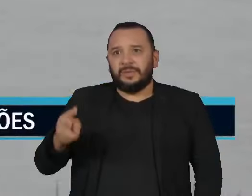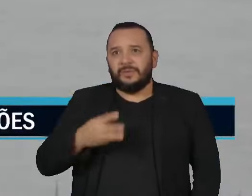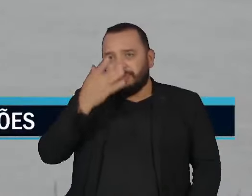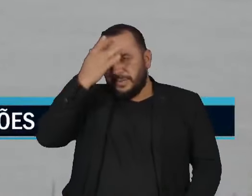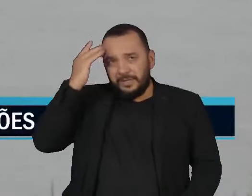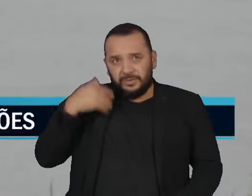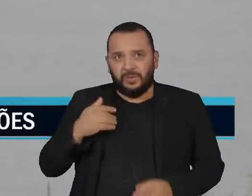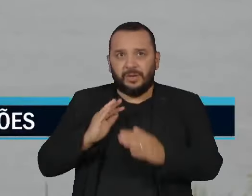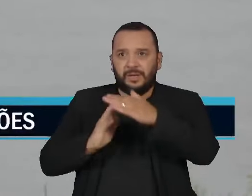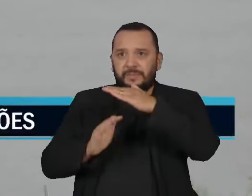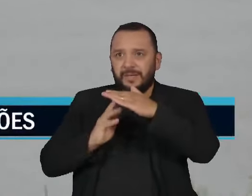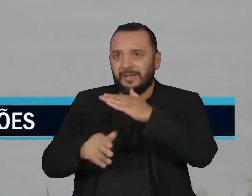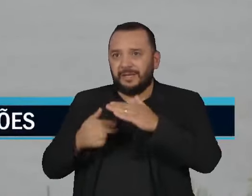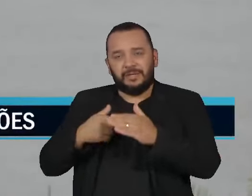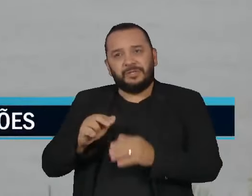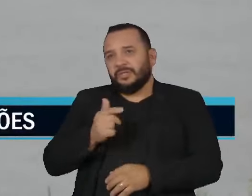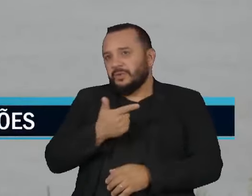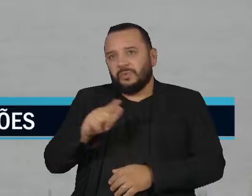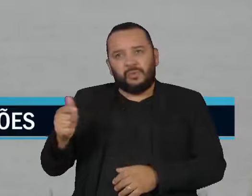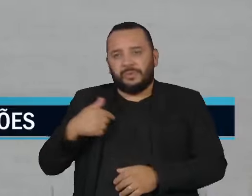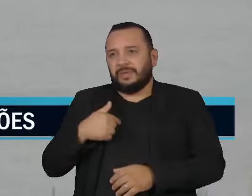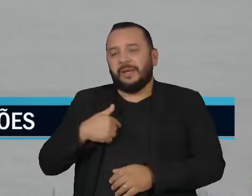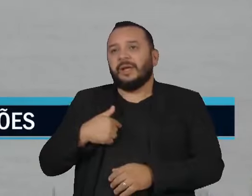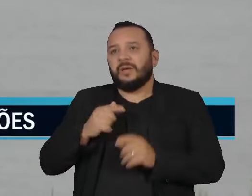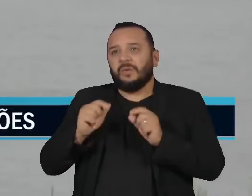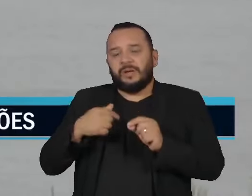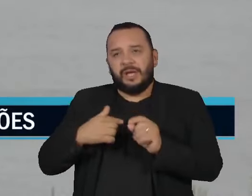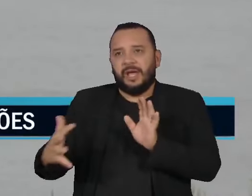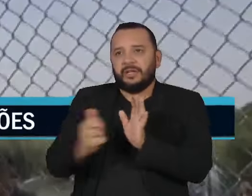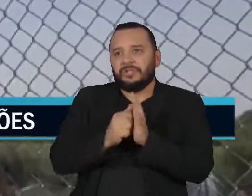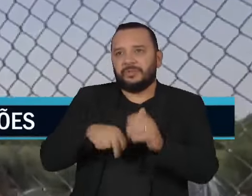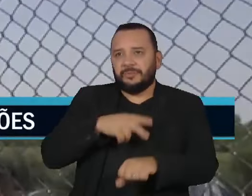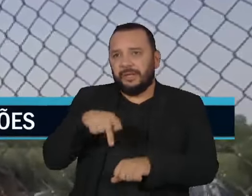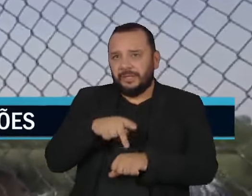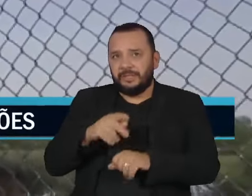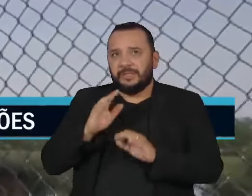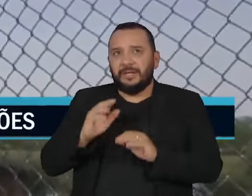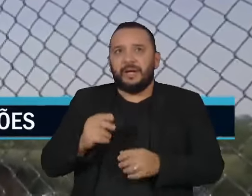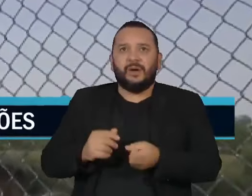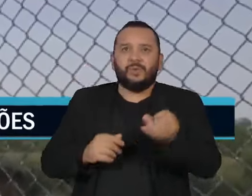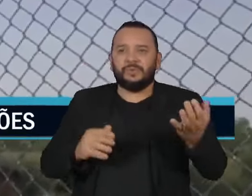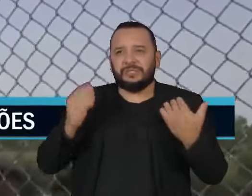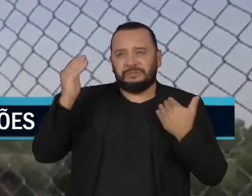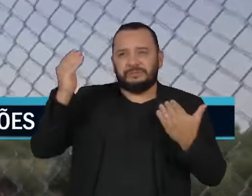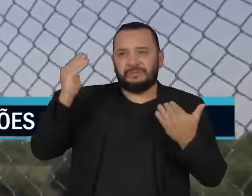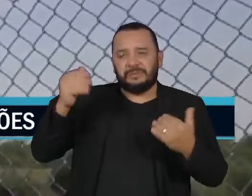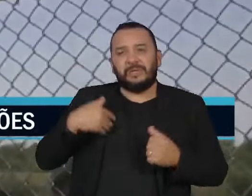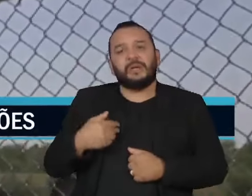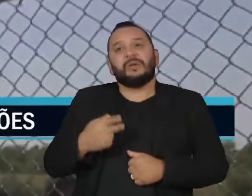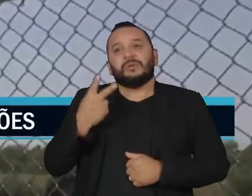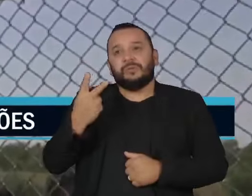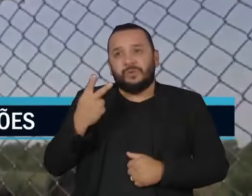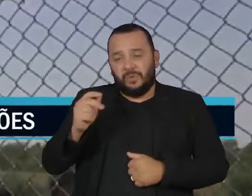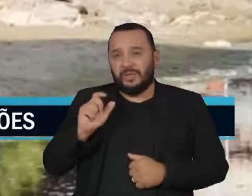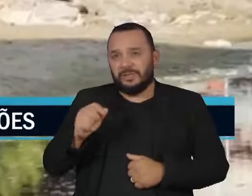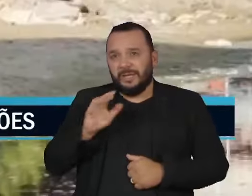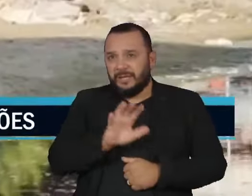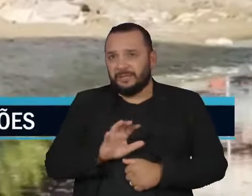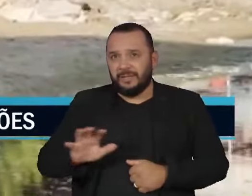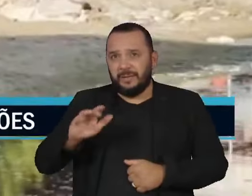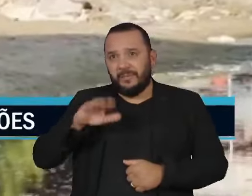ilegais, uma medida já contestada durante seu primeiro mandato por pelo menos dois dos estados mais ricos do